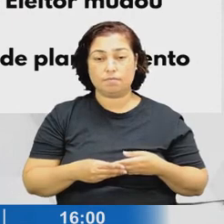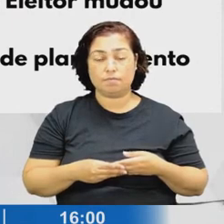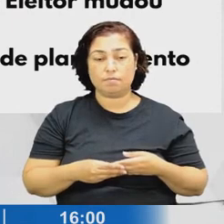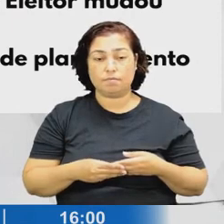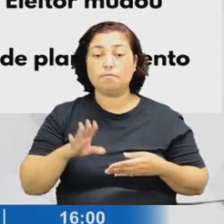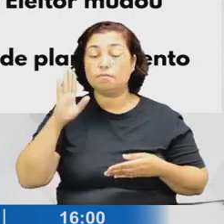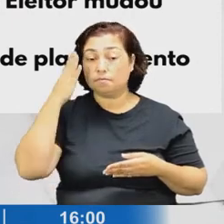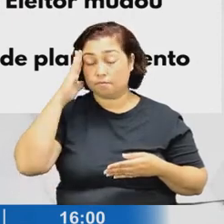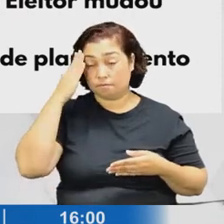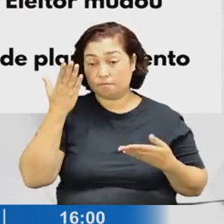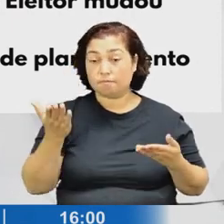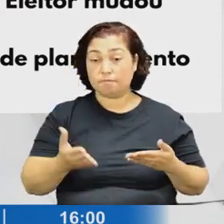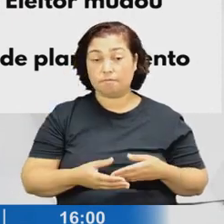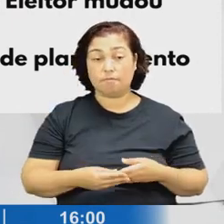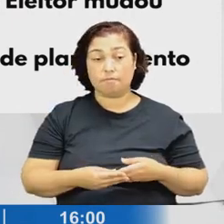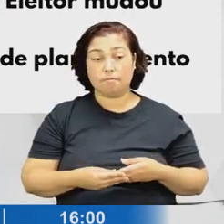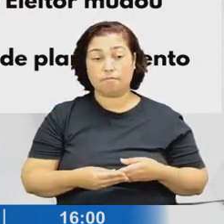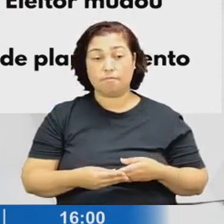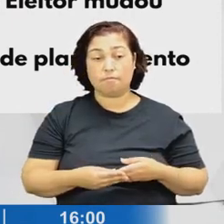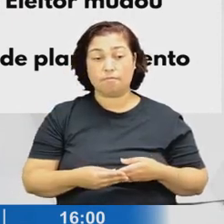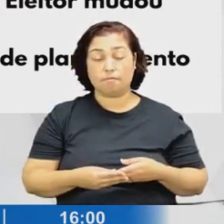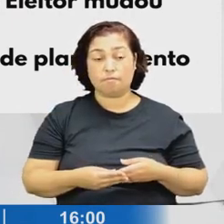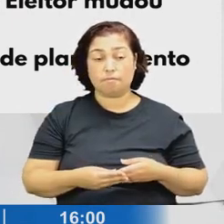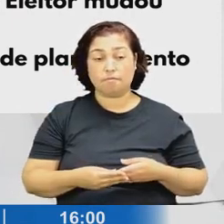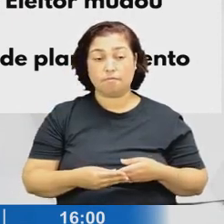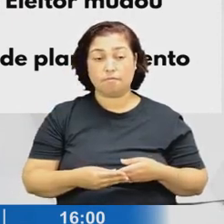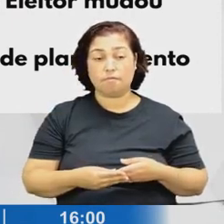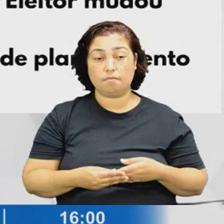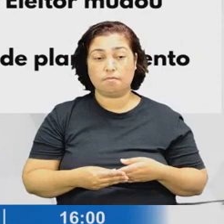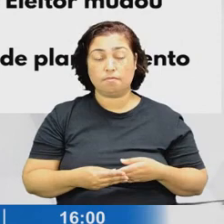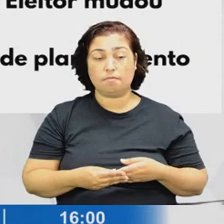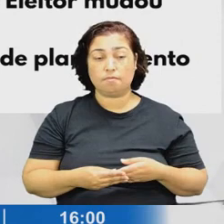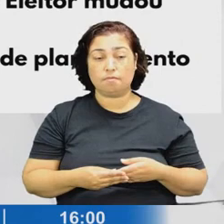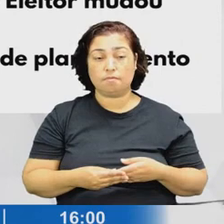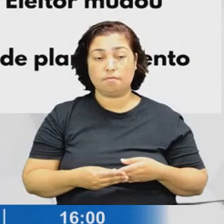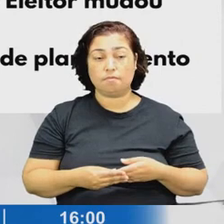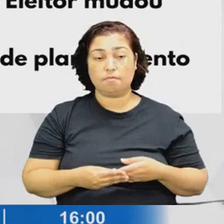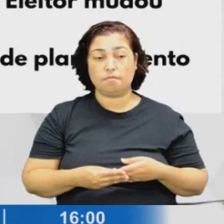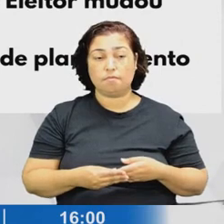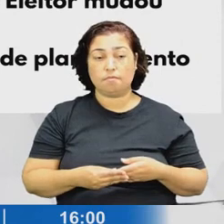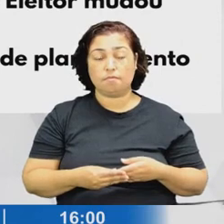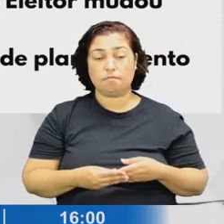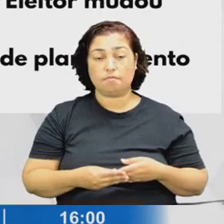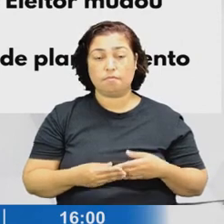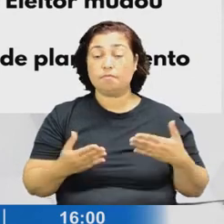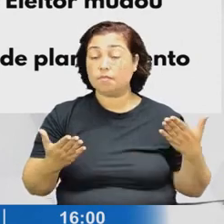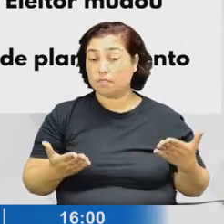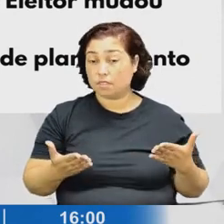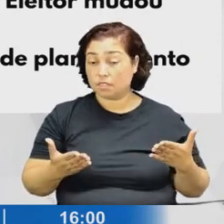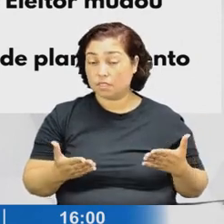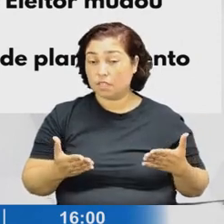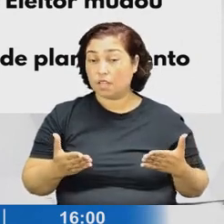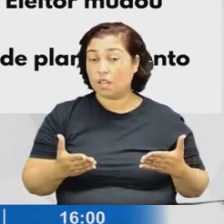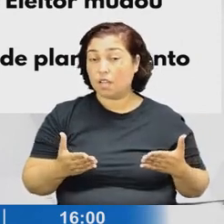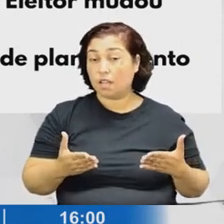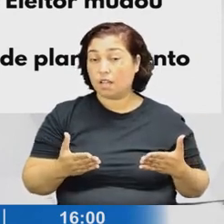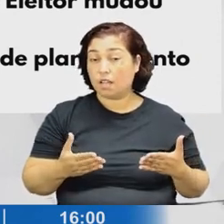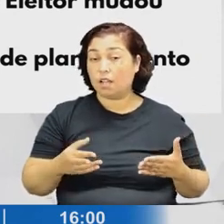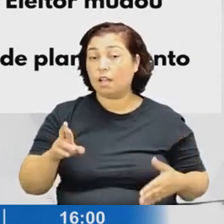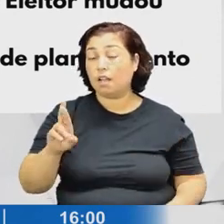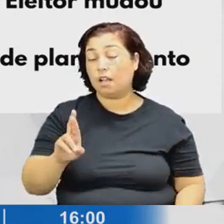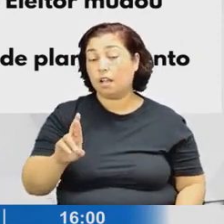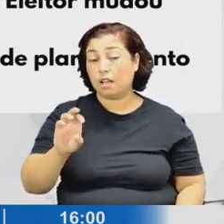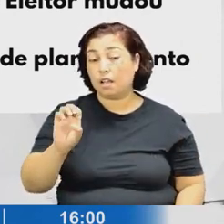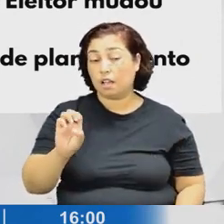entendeu foi incongruente Opa perdeu uma moedinha de reputação então reputação ela é isso é crédito